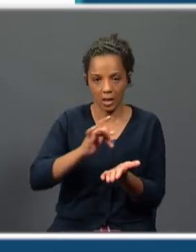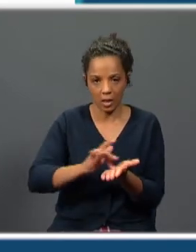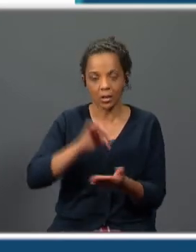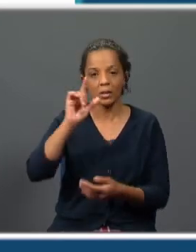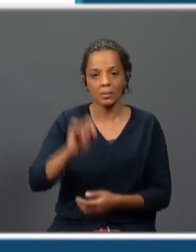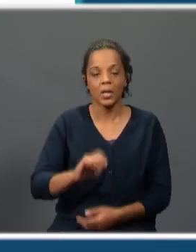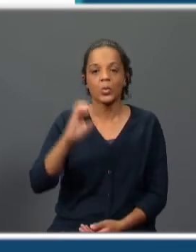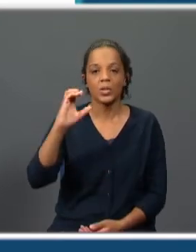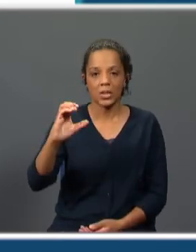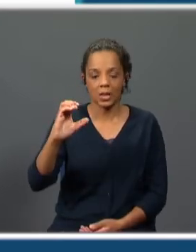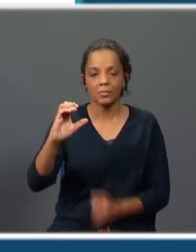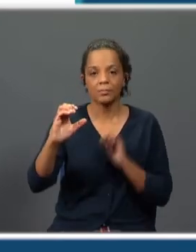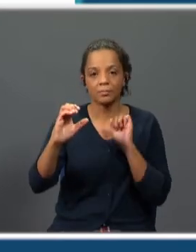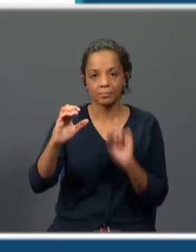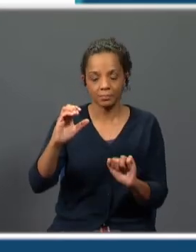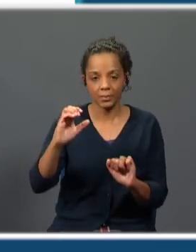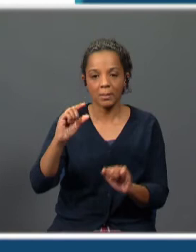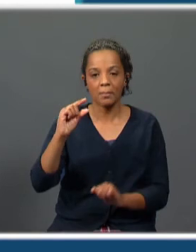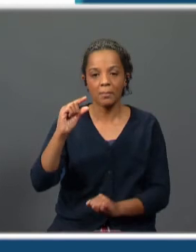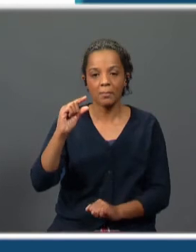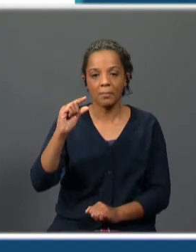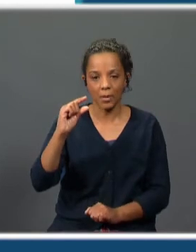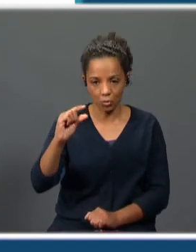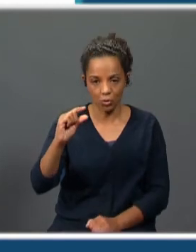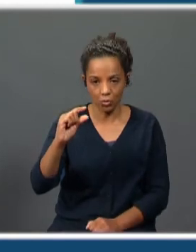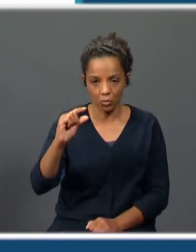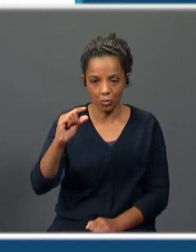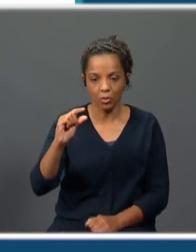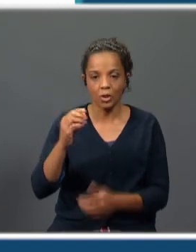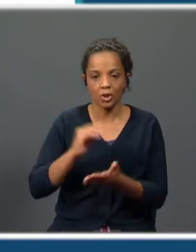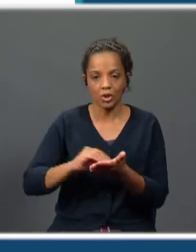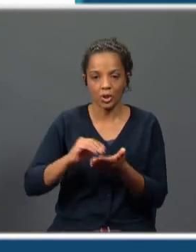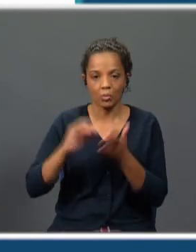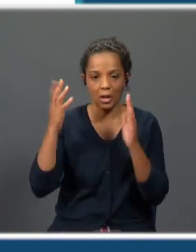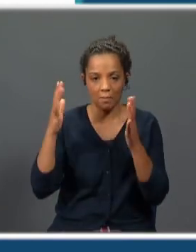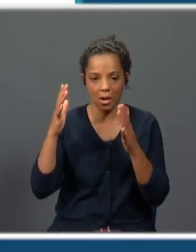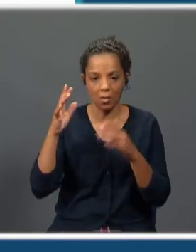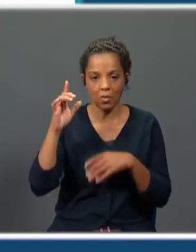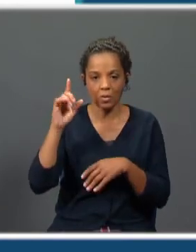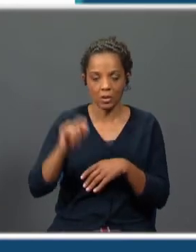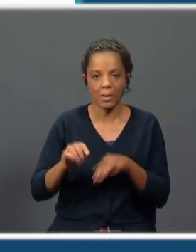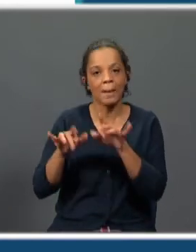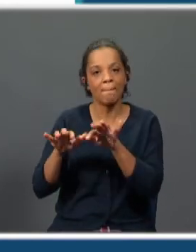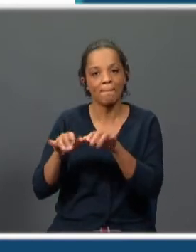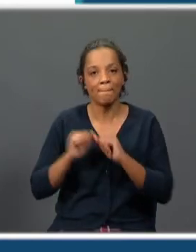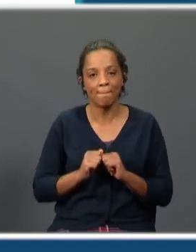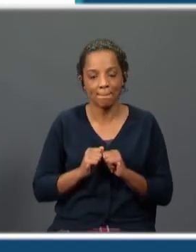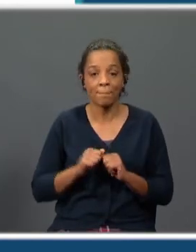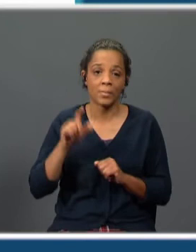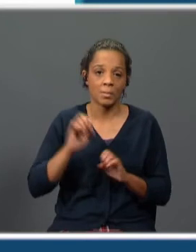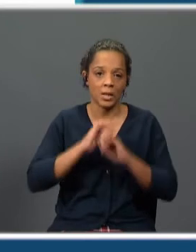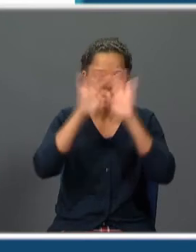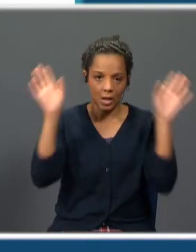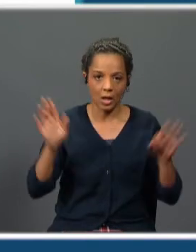a representação do C minúsculo, manuscrito e de imprensa. E,